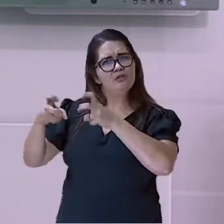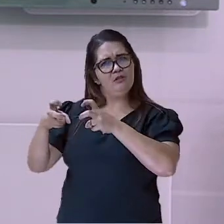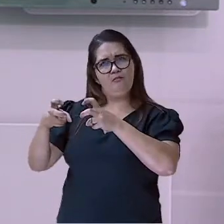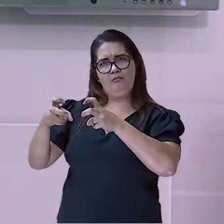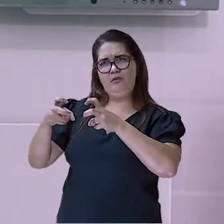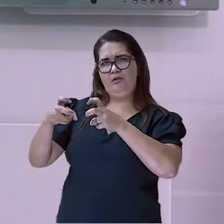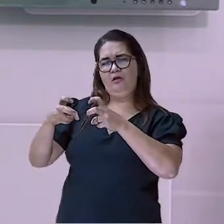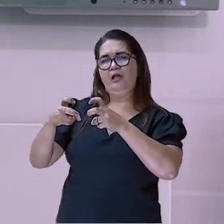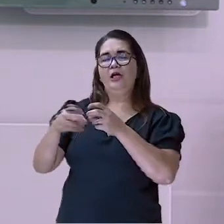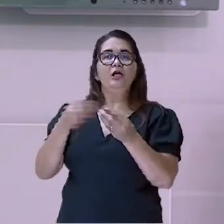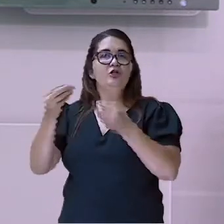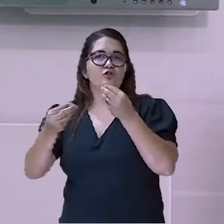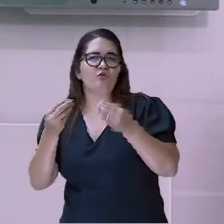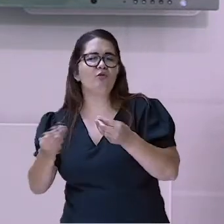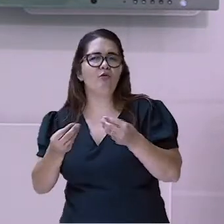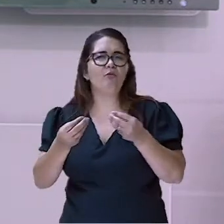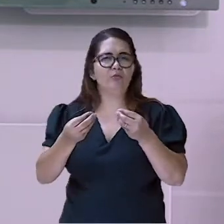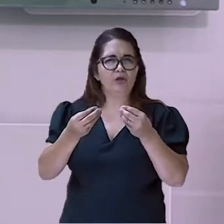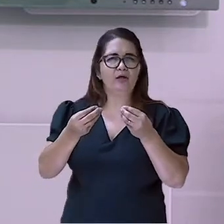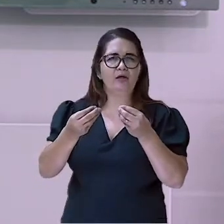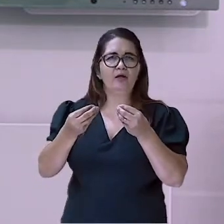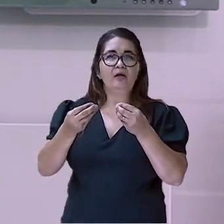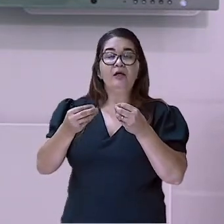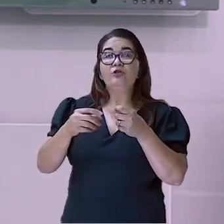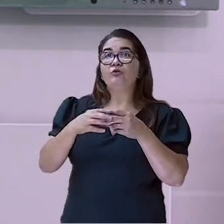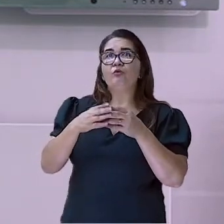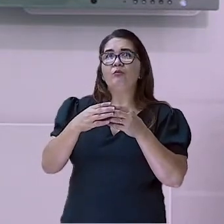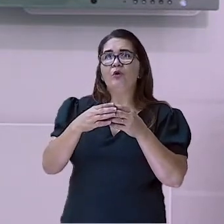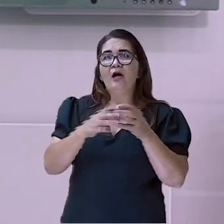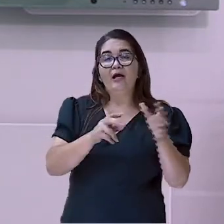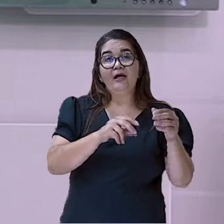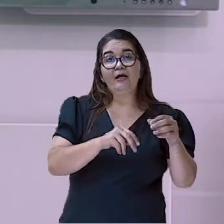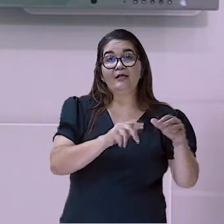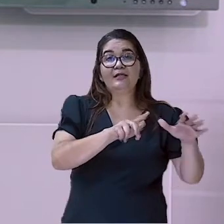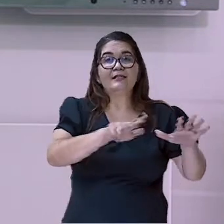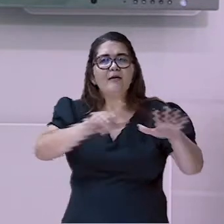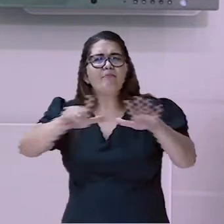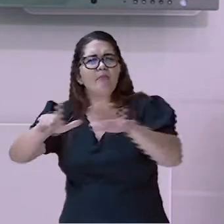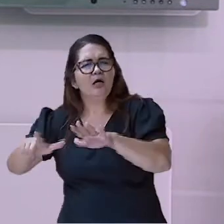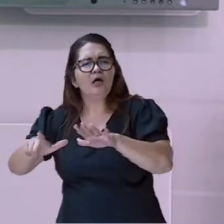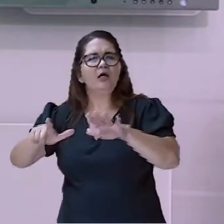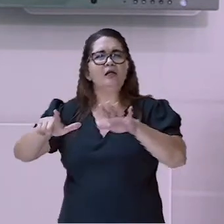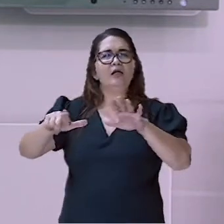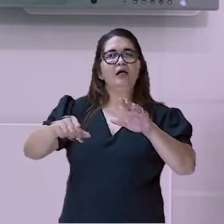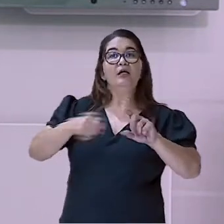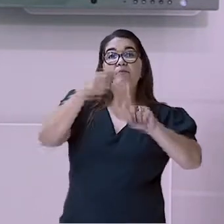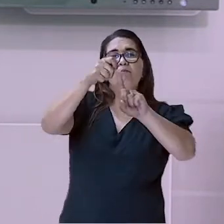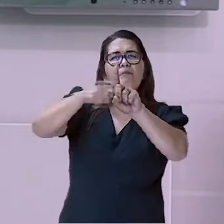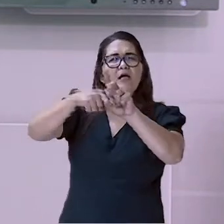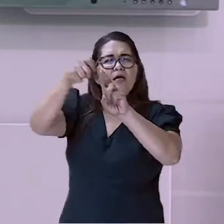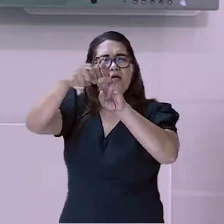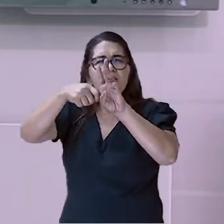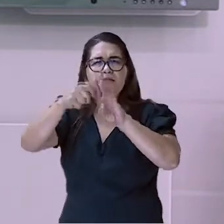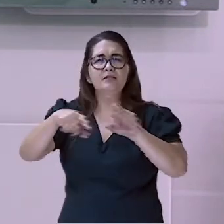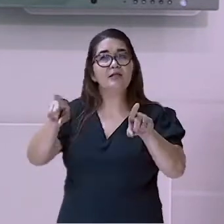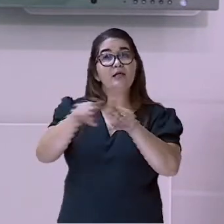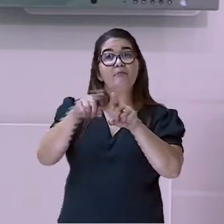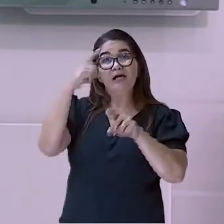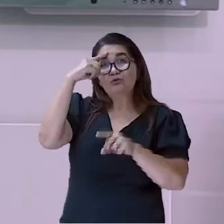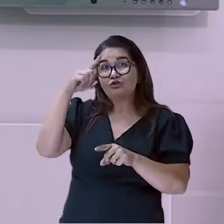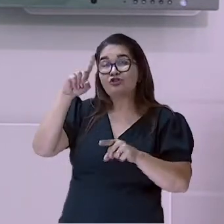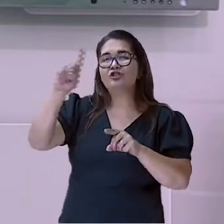uma semana, 15 dias. Agora o clima não, ele já é definido, ele é o que proporciona